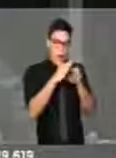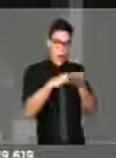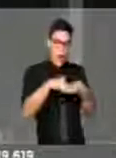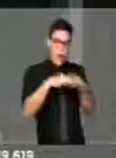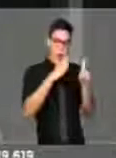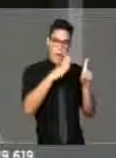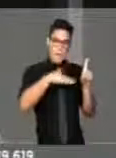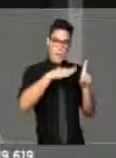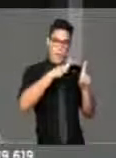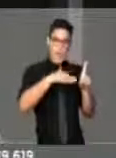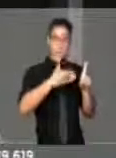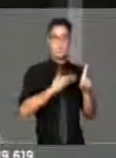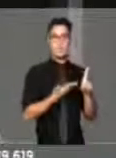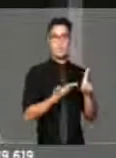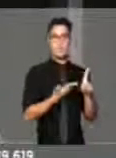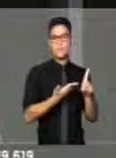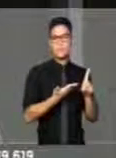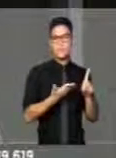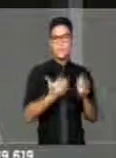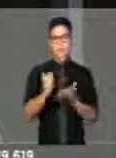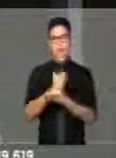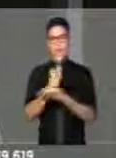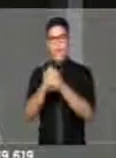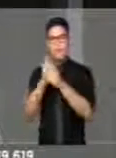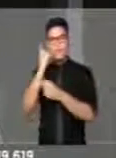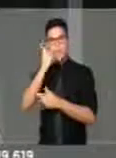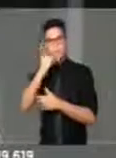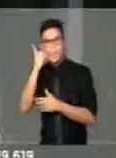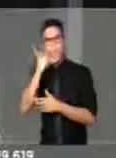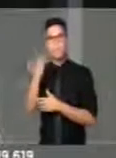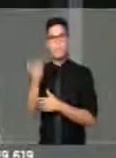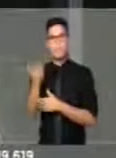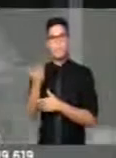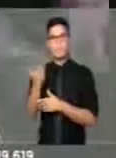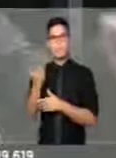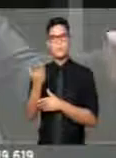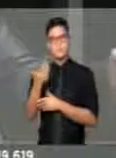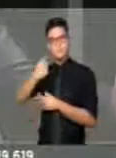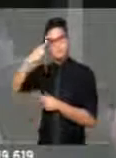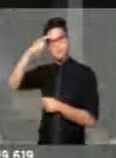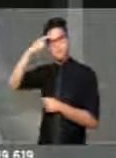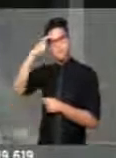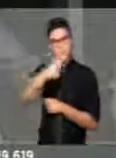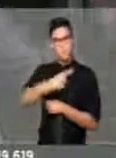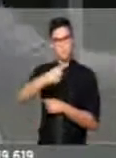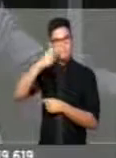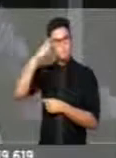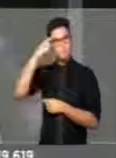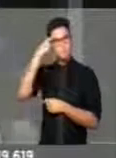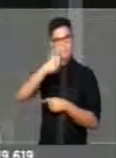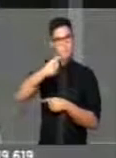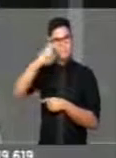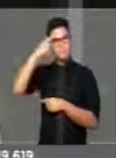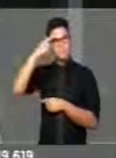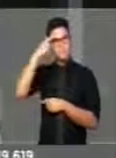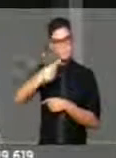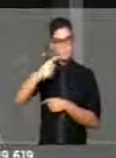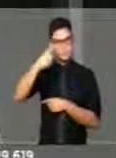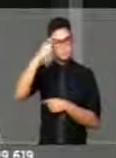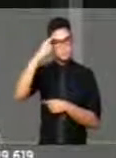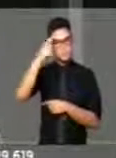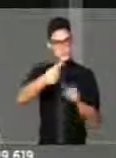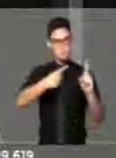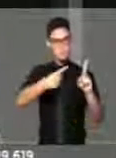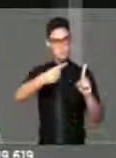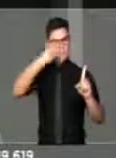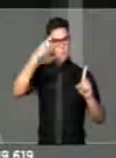aqueles parlamentares que sobem a tribuna para falar e dizer que